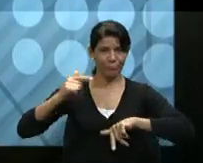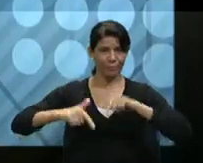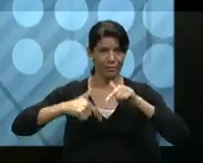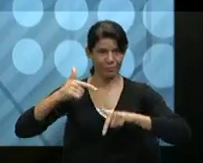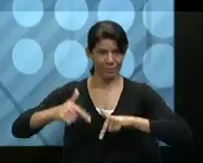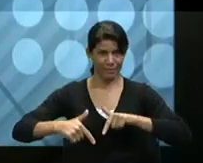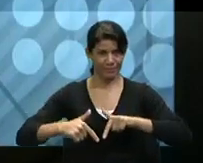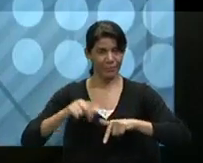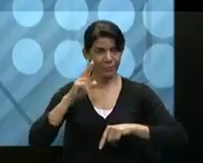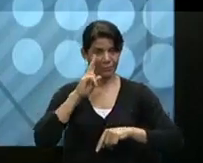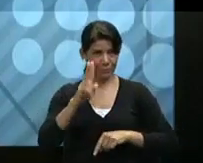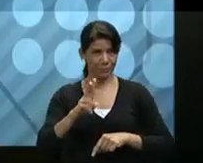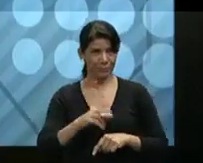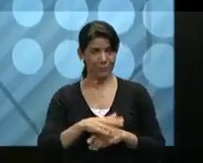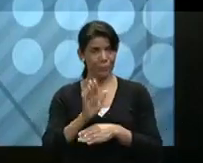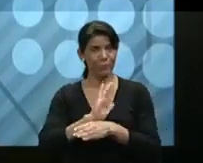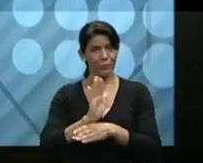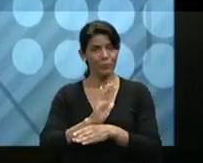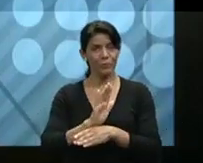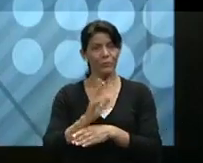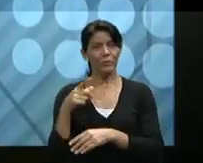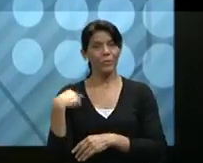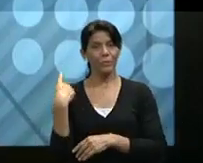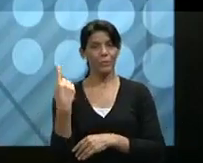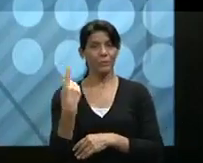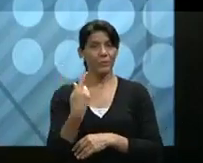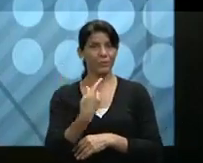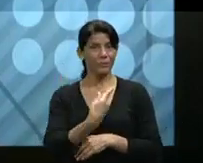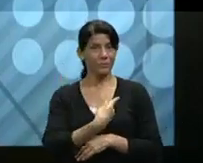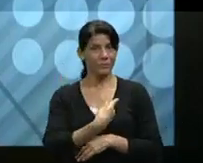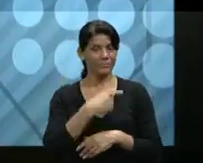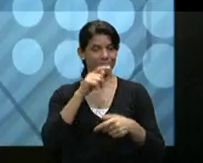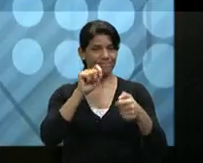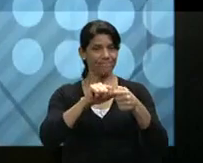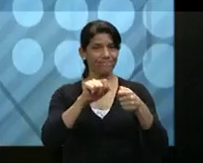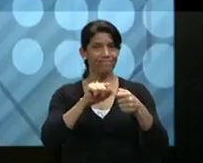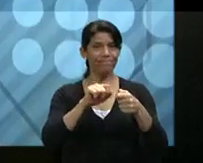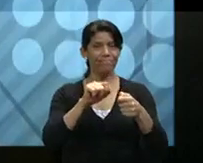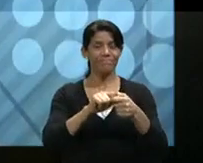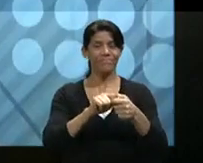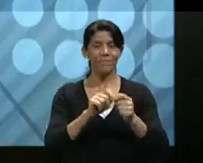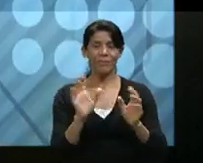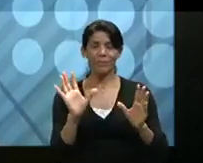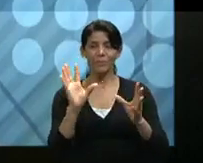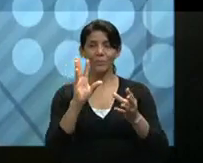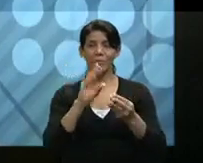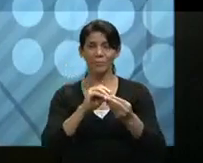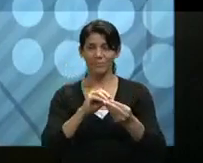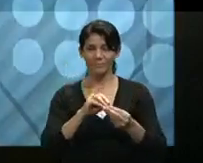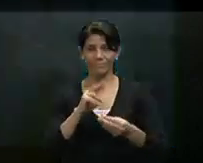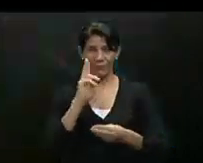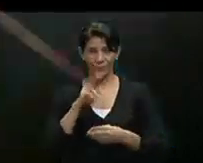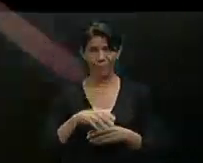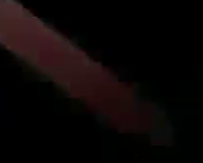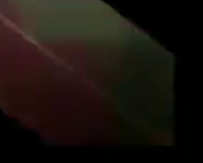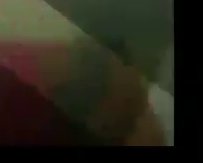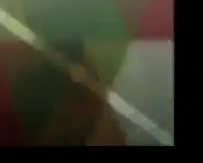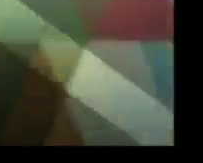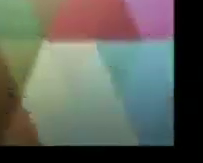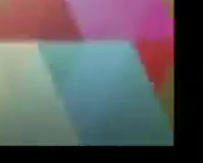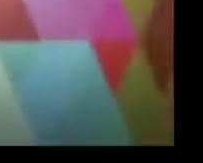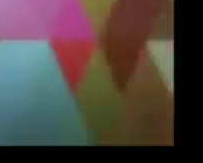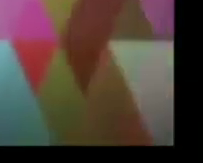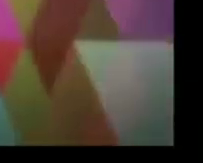trabalho. Então, vamos para o vídeo para a gente fazer aí o fechamento dessa unidade.